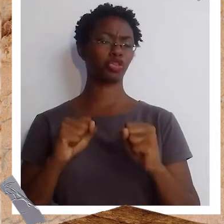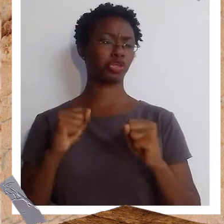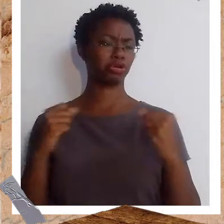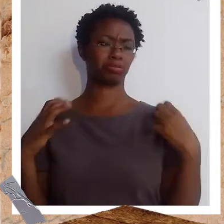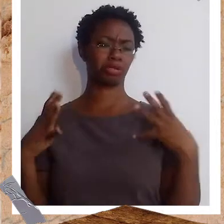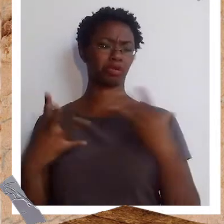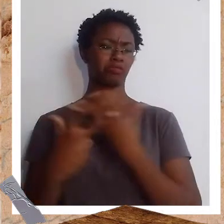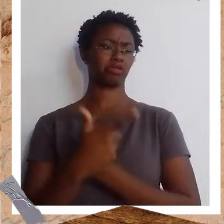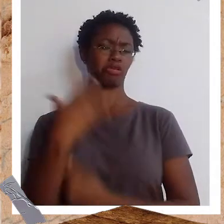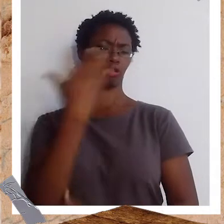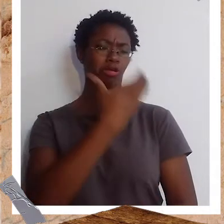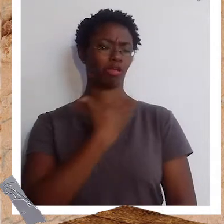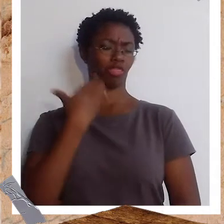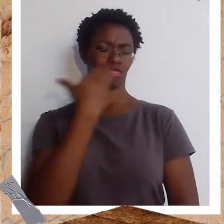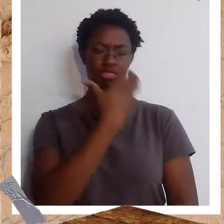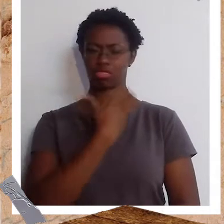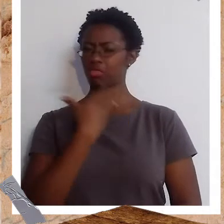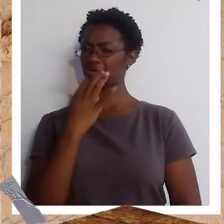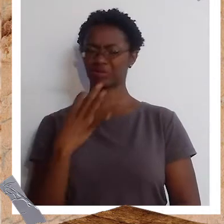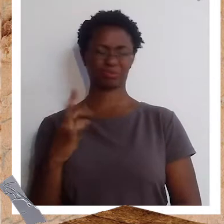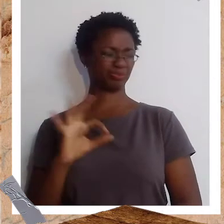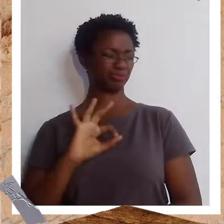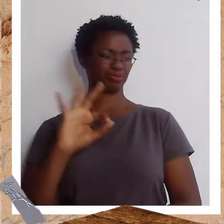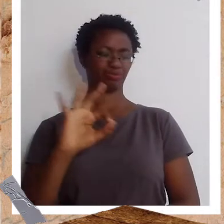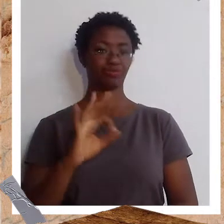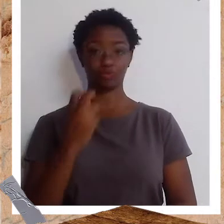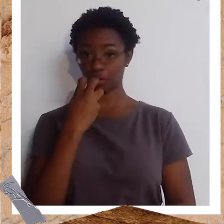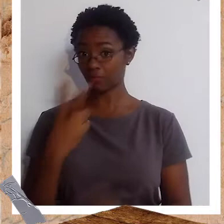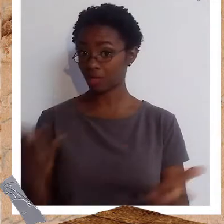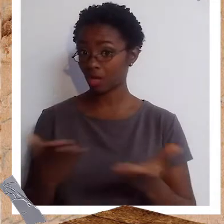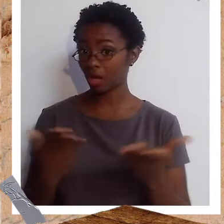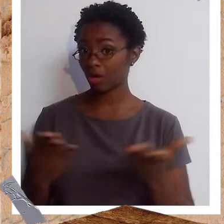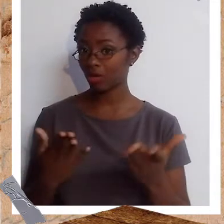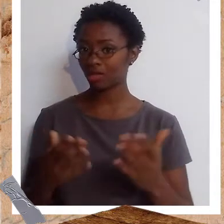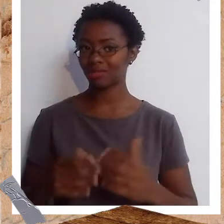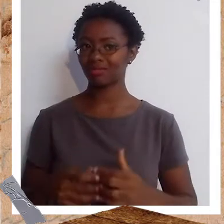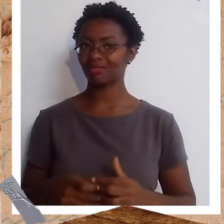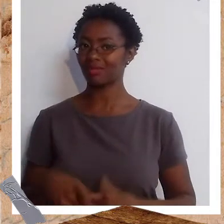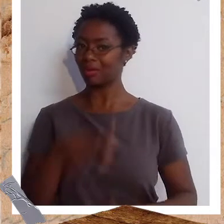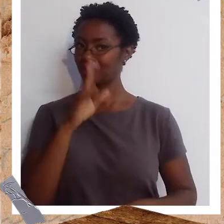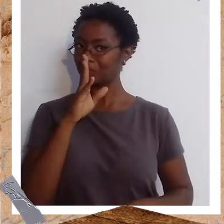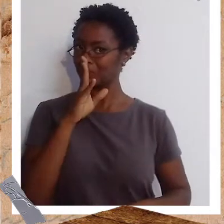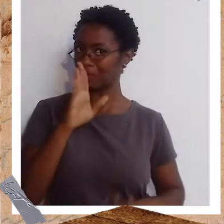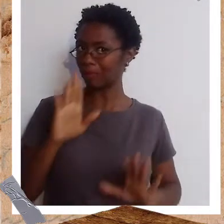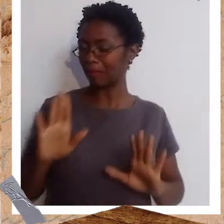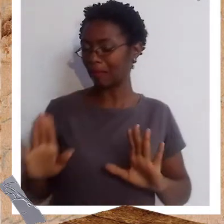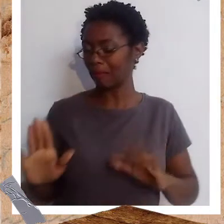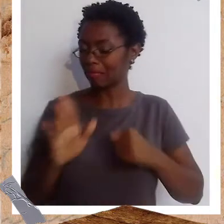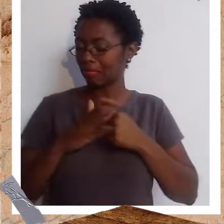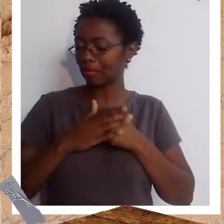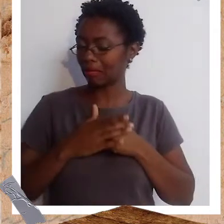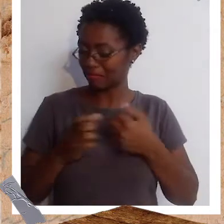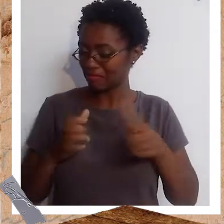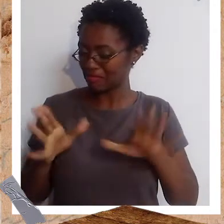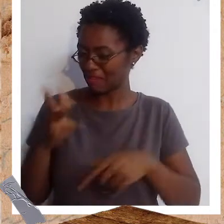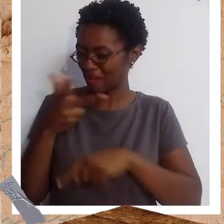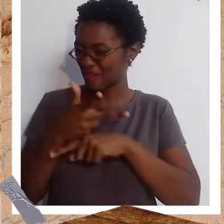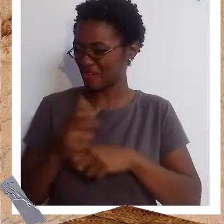incrível cantora, que vamos ver agora. Vou criar um suspense, né? Podemos soltar o